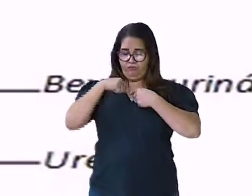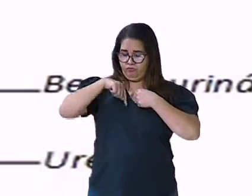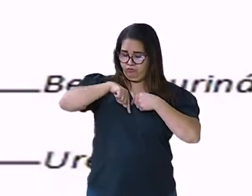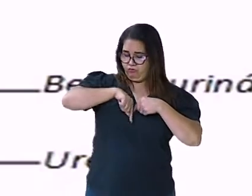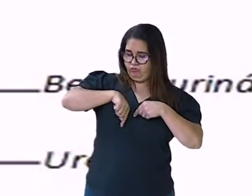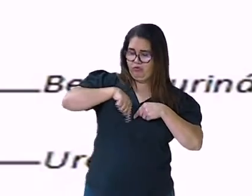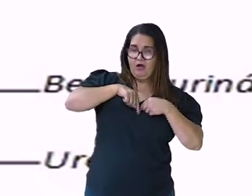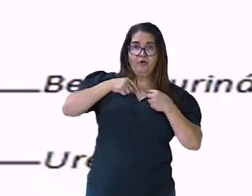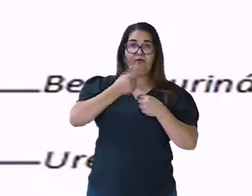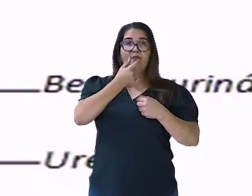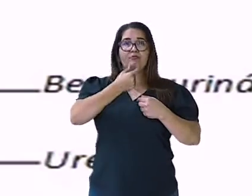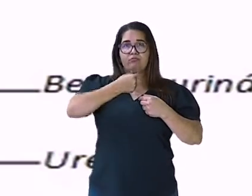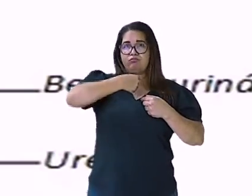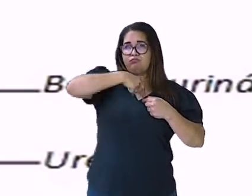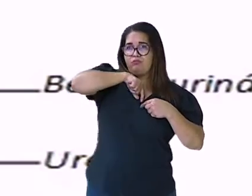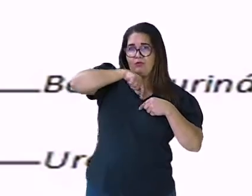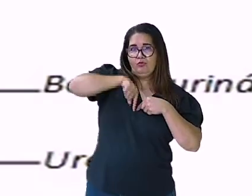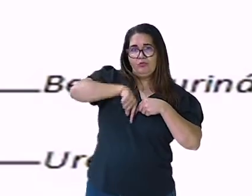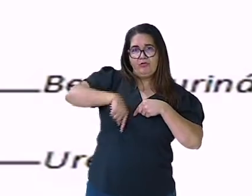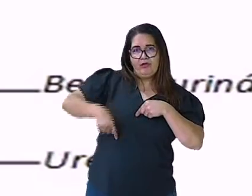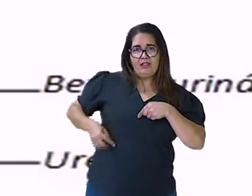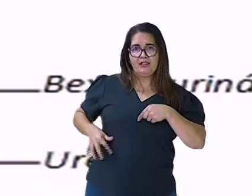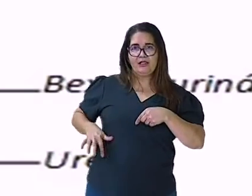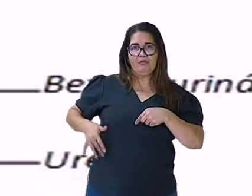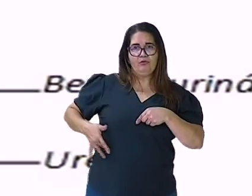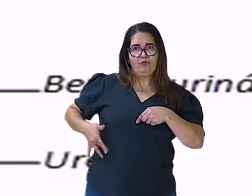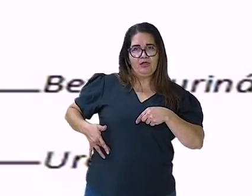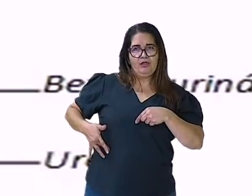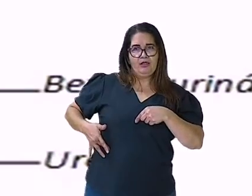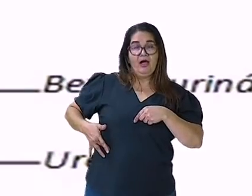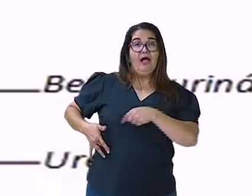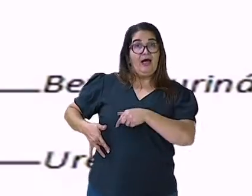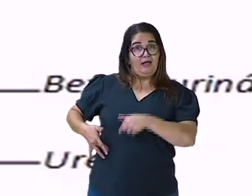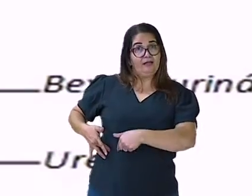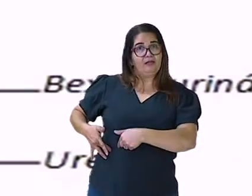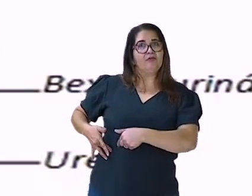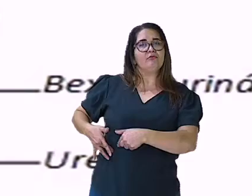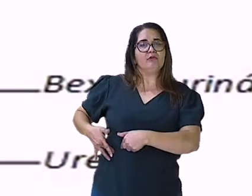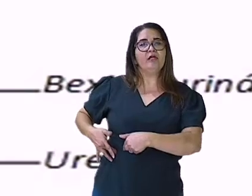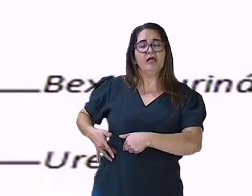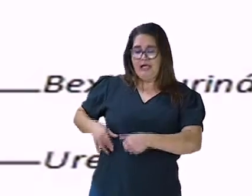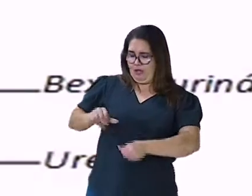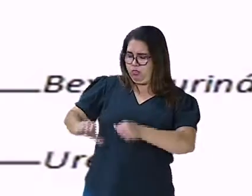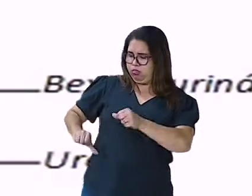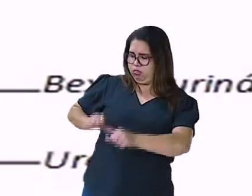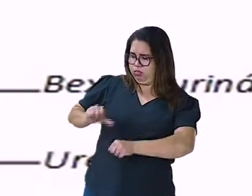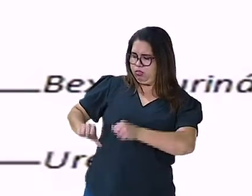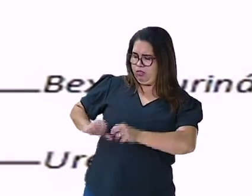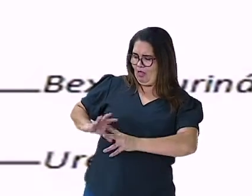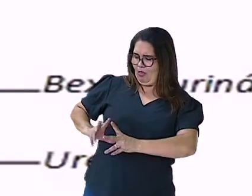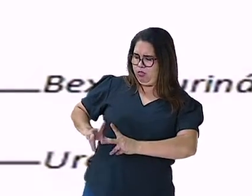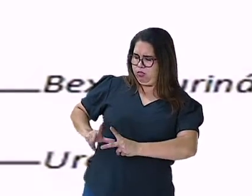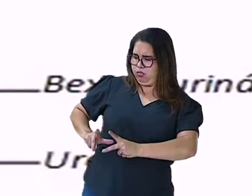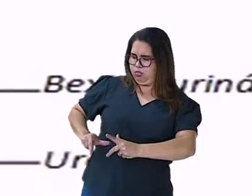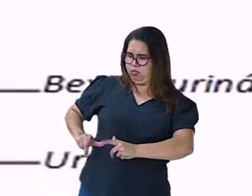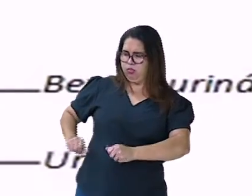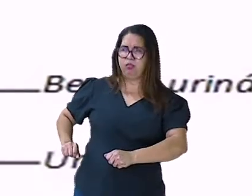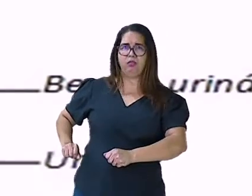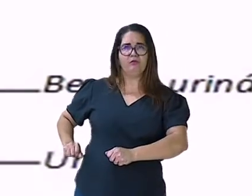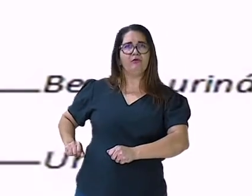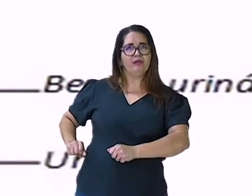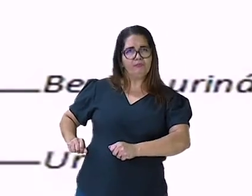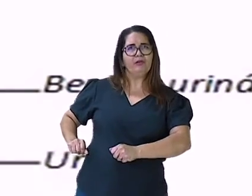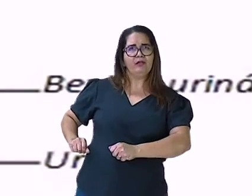movimentos peristálticos que nós falamos lá no sistema digestório? Pois é, olha só eles acontecendo aqui de